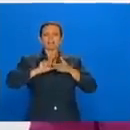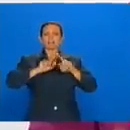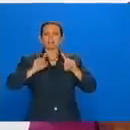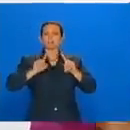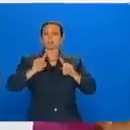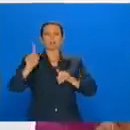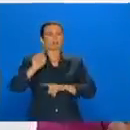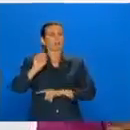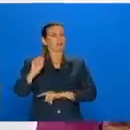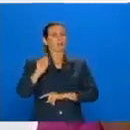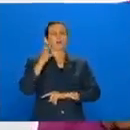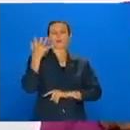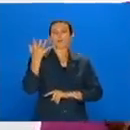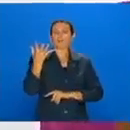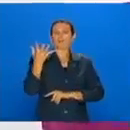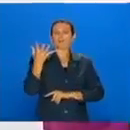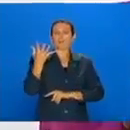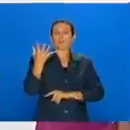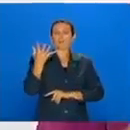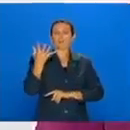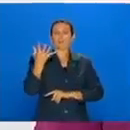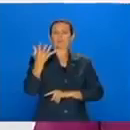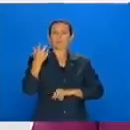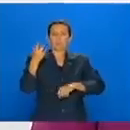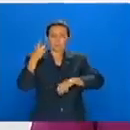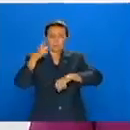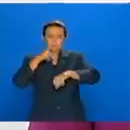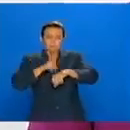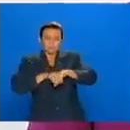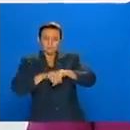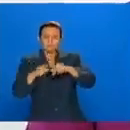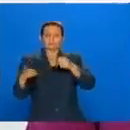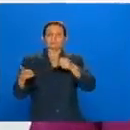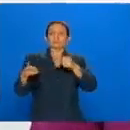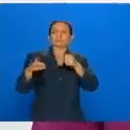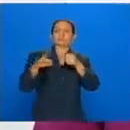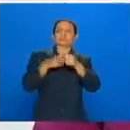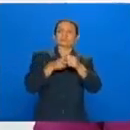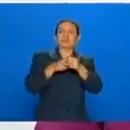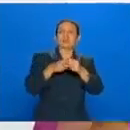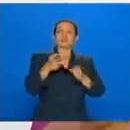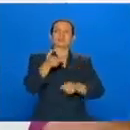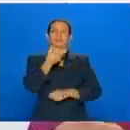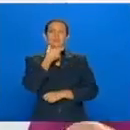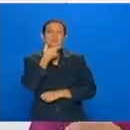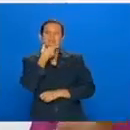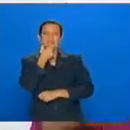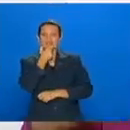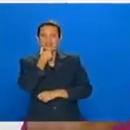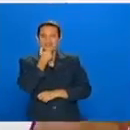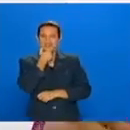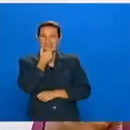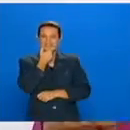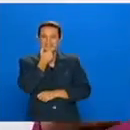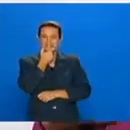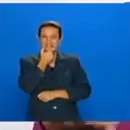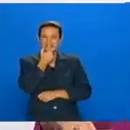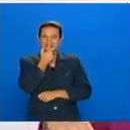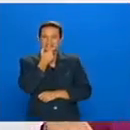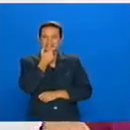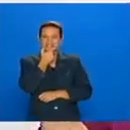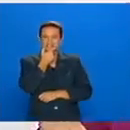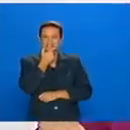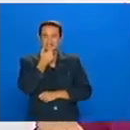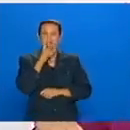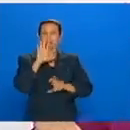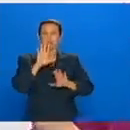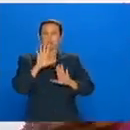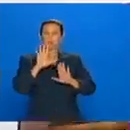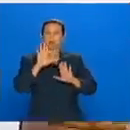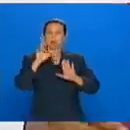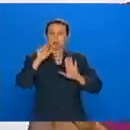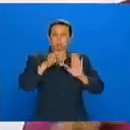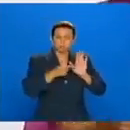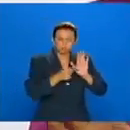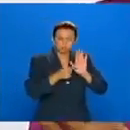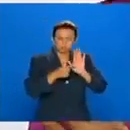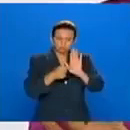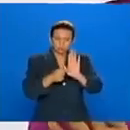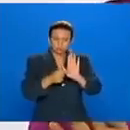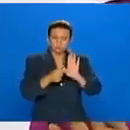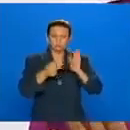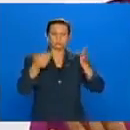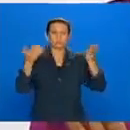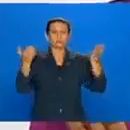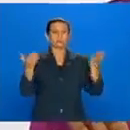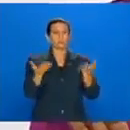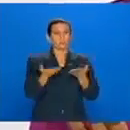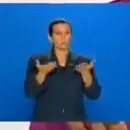aconteceu, porque ainda é anterior à referência, ou seja, ainda se refere ao presente,